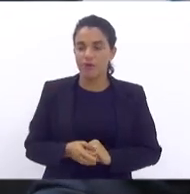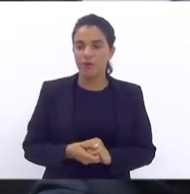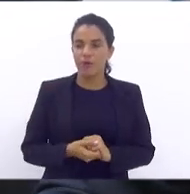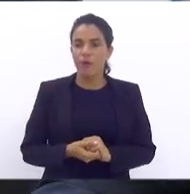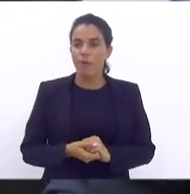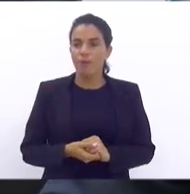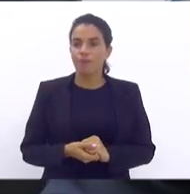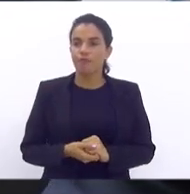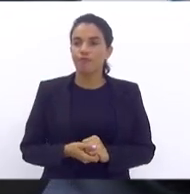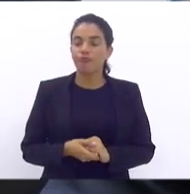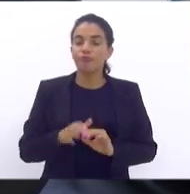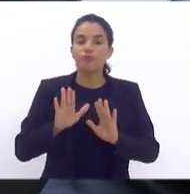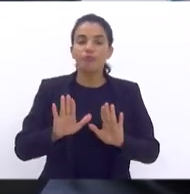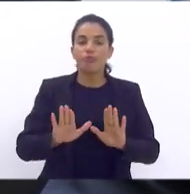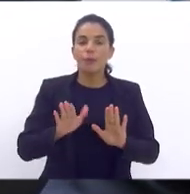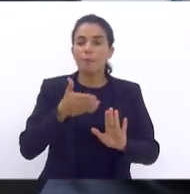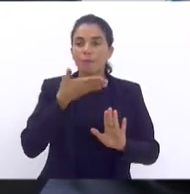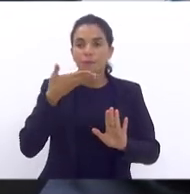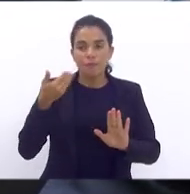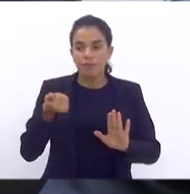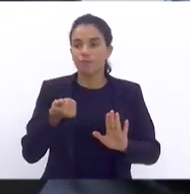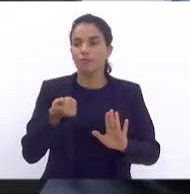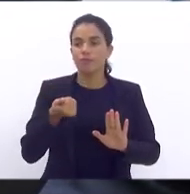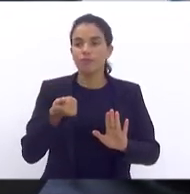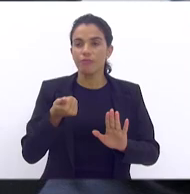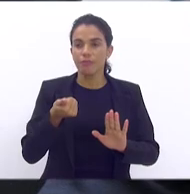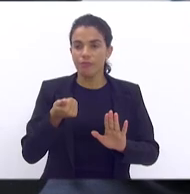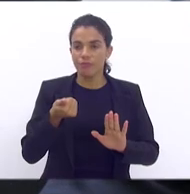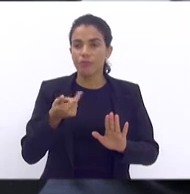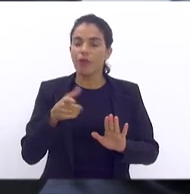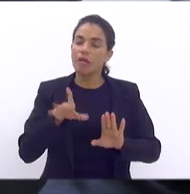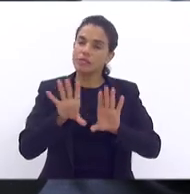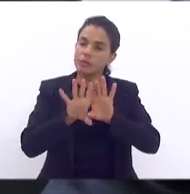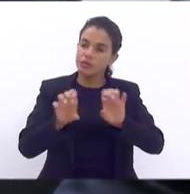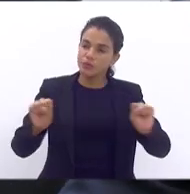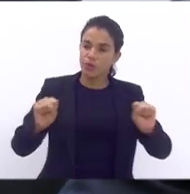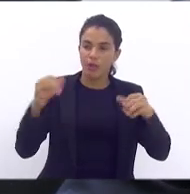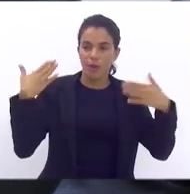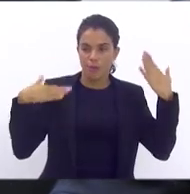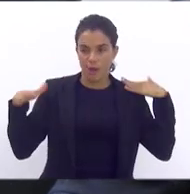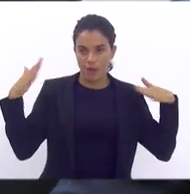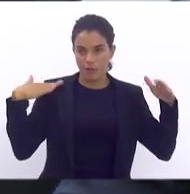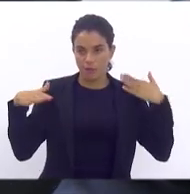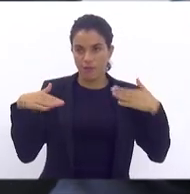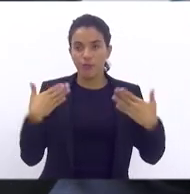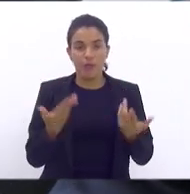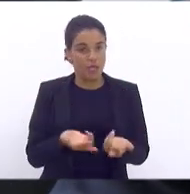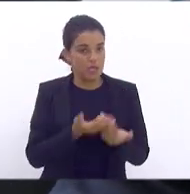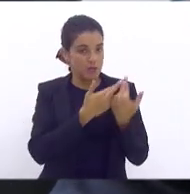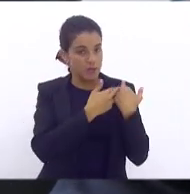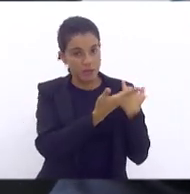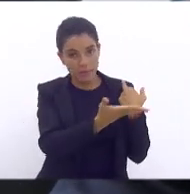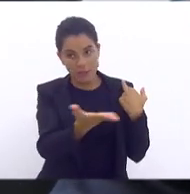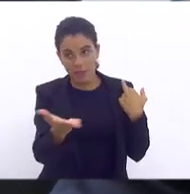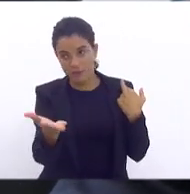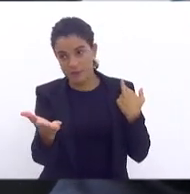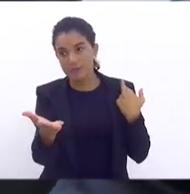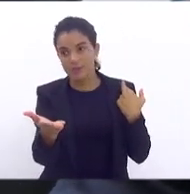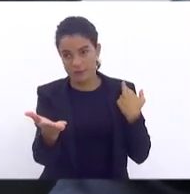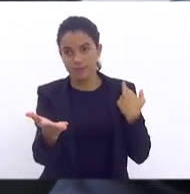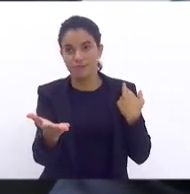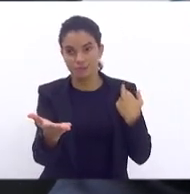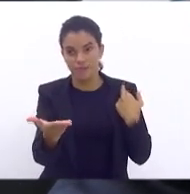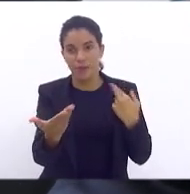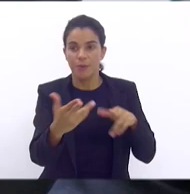Guanabara. Mais pertinente essa questão da Tribunal Marítimo. Já que a responsabilidade de vocês, né, de acordo